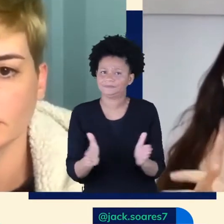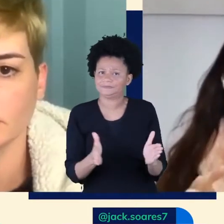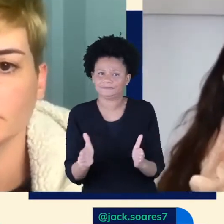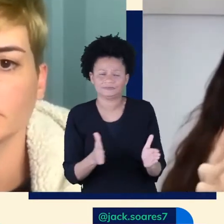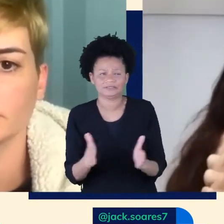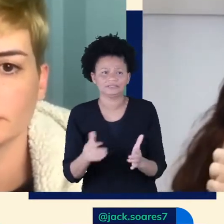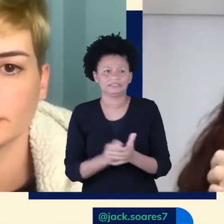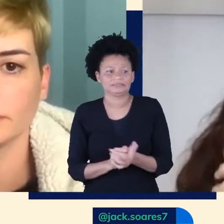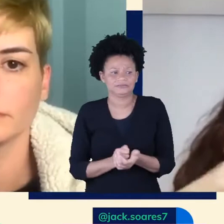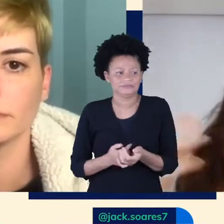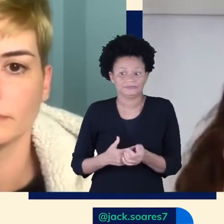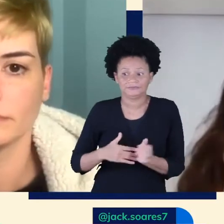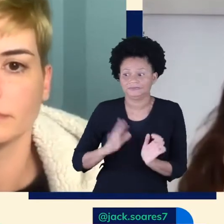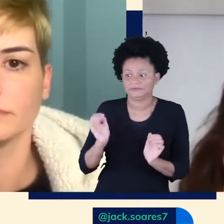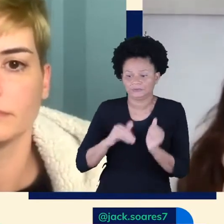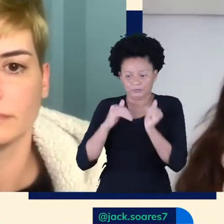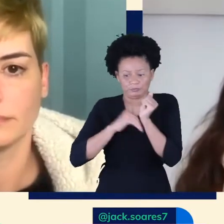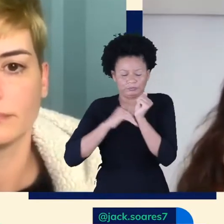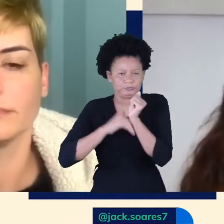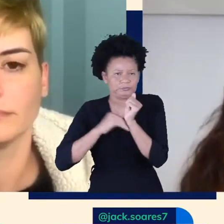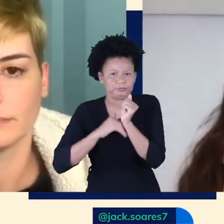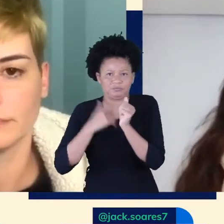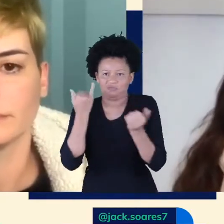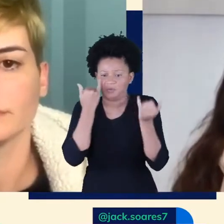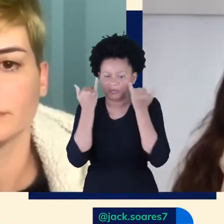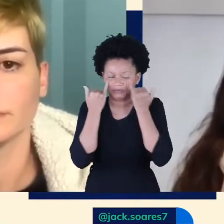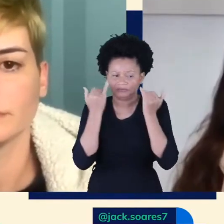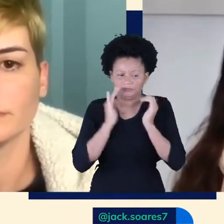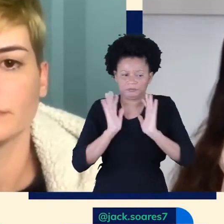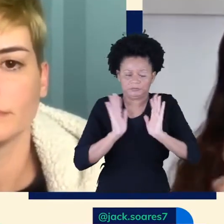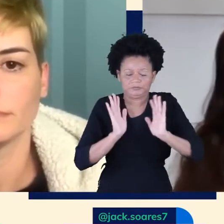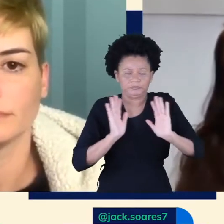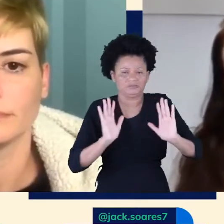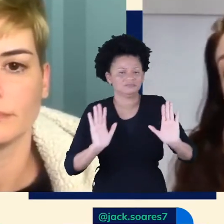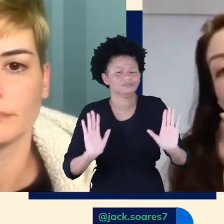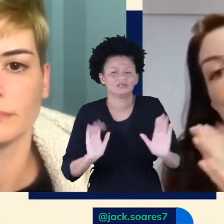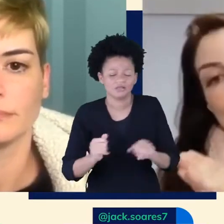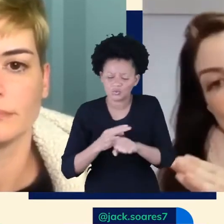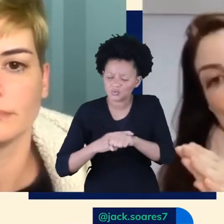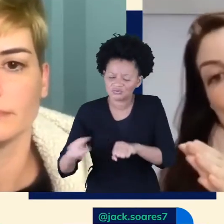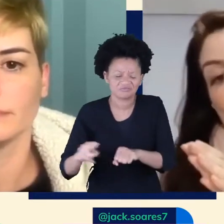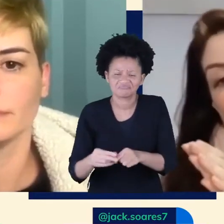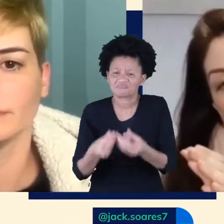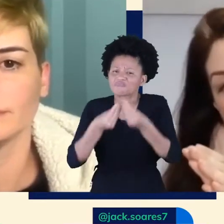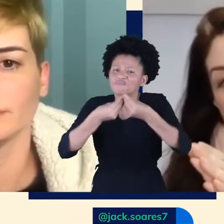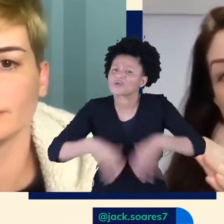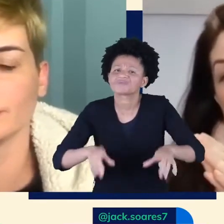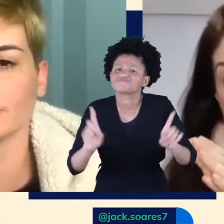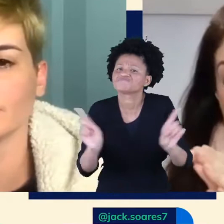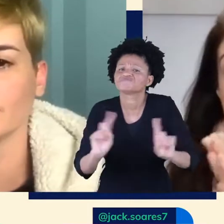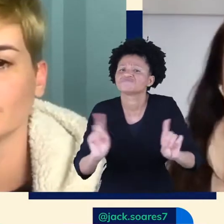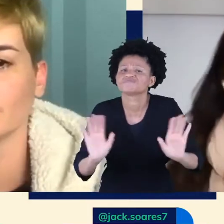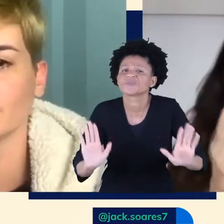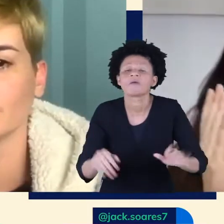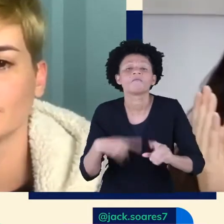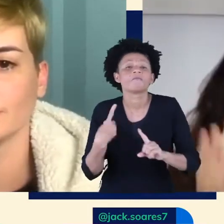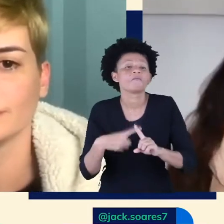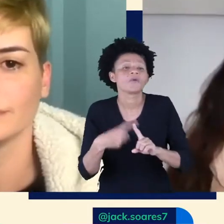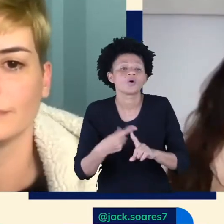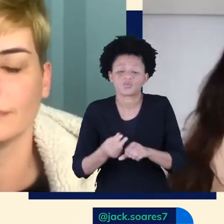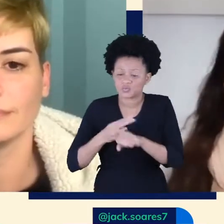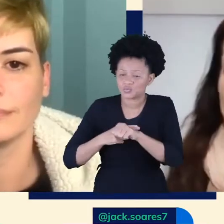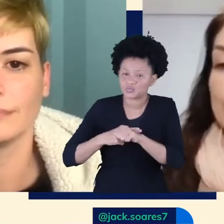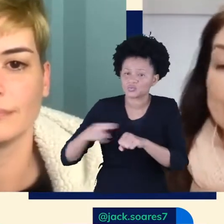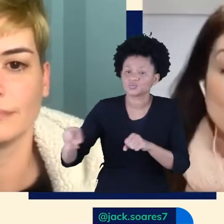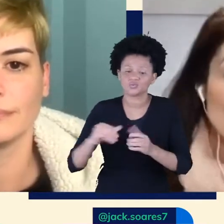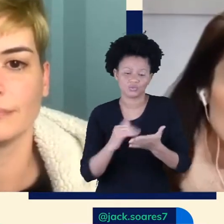gente volte a ter segredos, né, em relação a essas informações. Então, a nudez em si, ela não é prejudicial, tá? Quando a gente